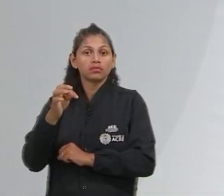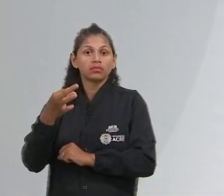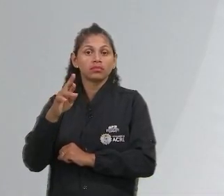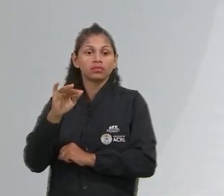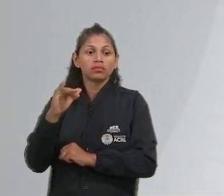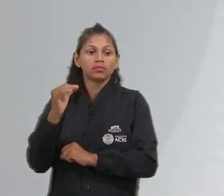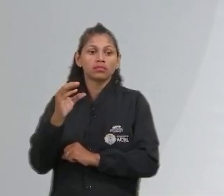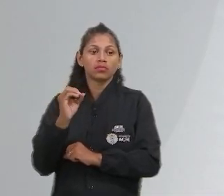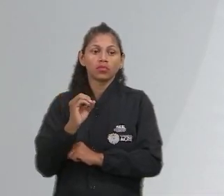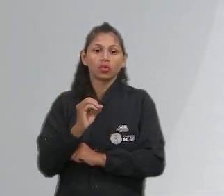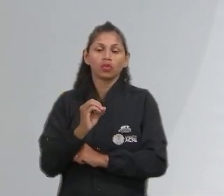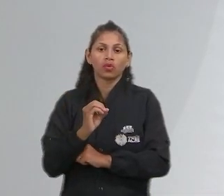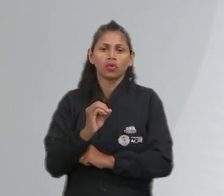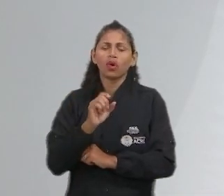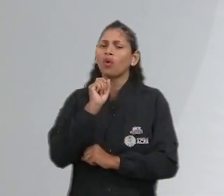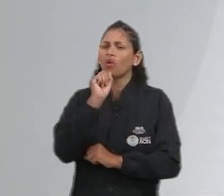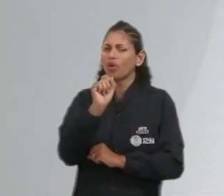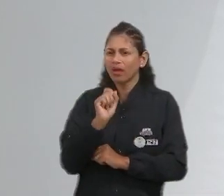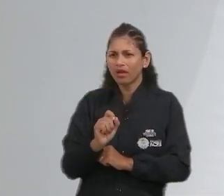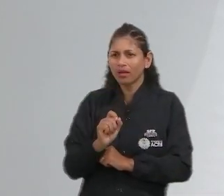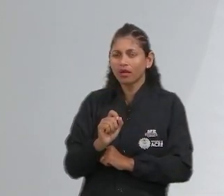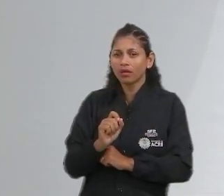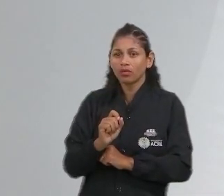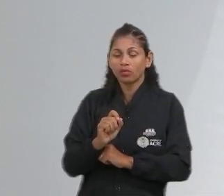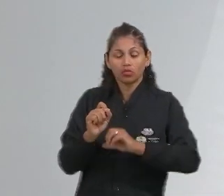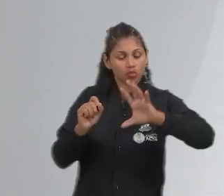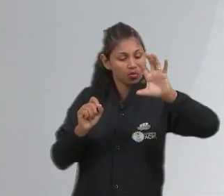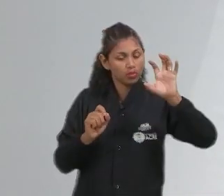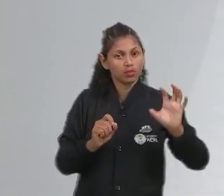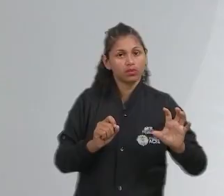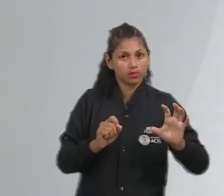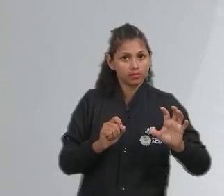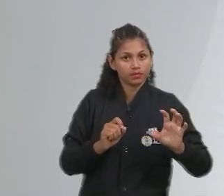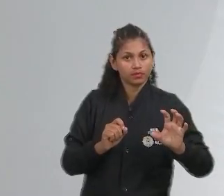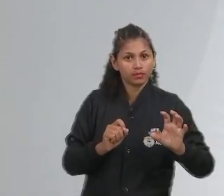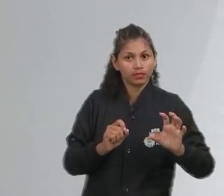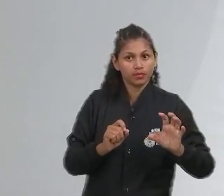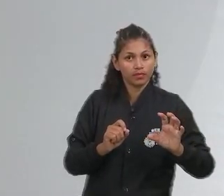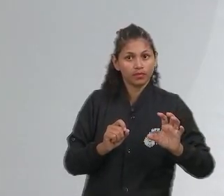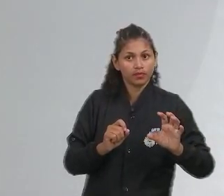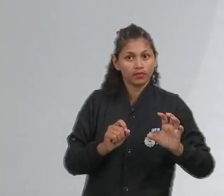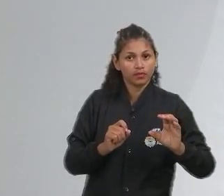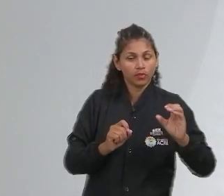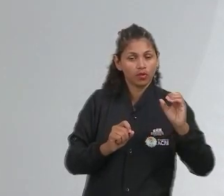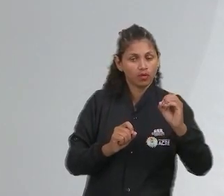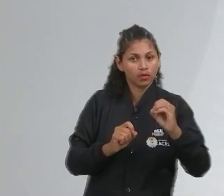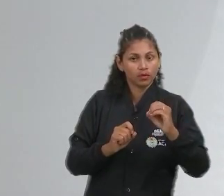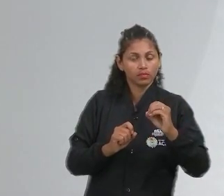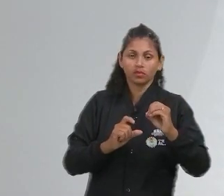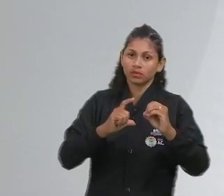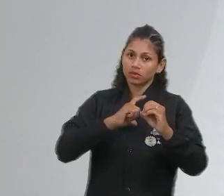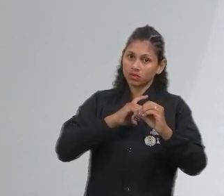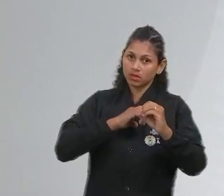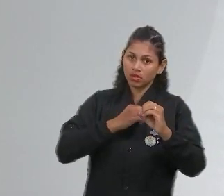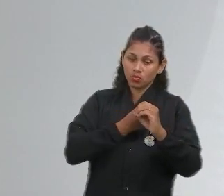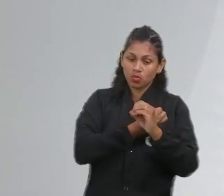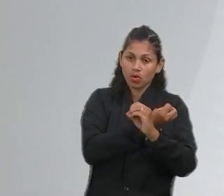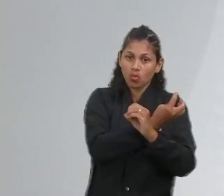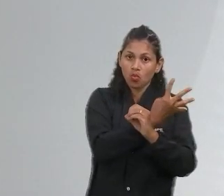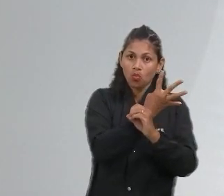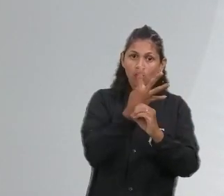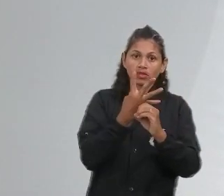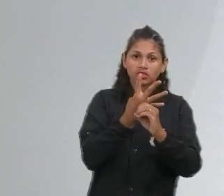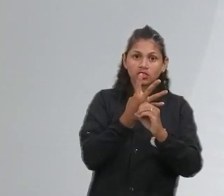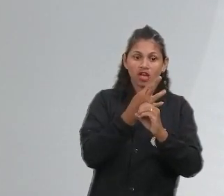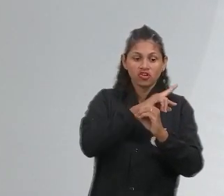um A na frente. Quando de um lado do oxigênio, eu tenho uma quantidade diferente do outro